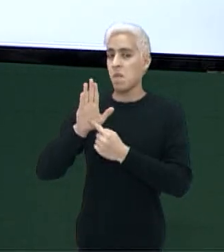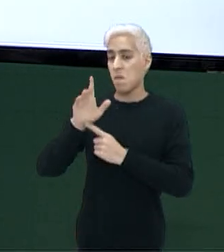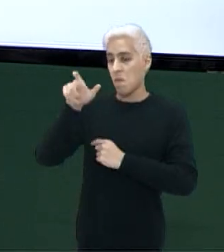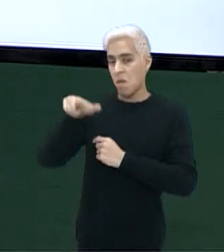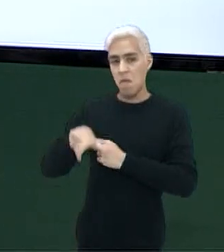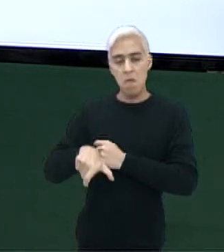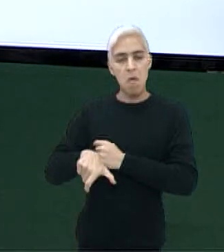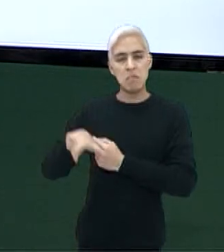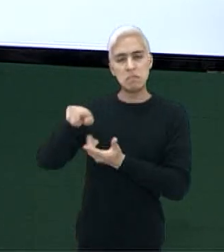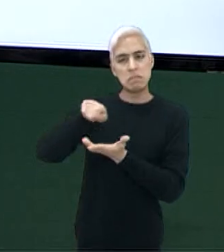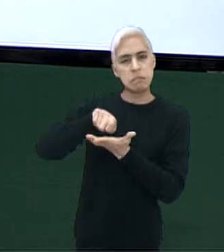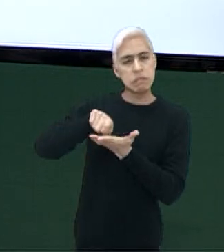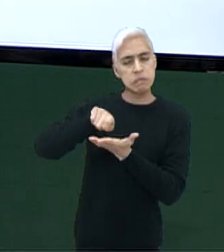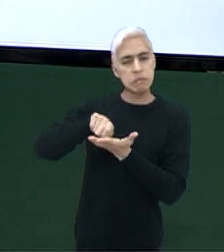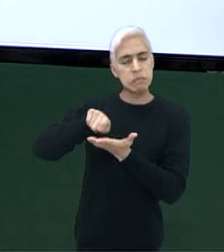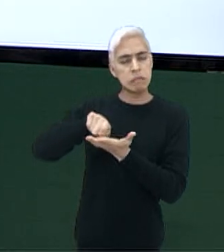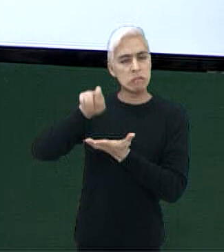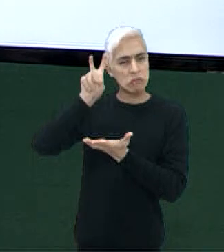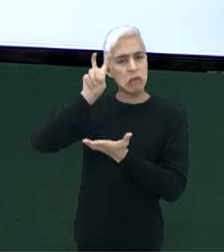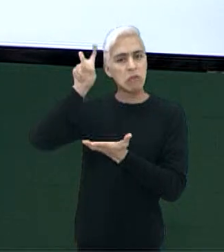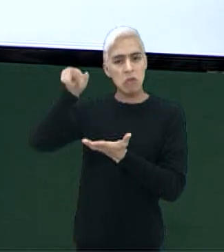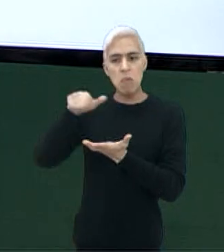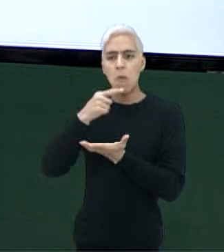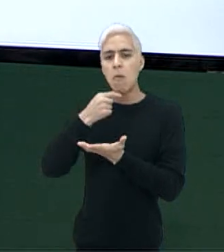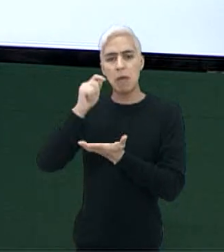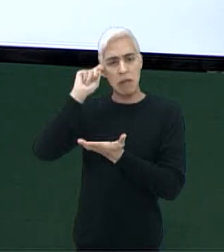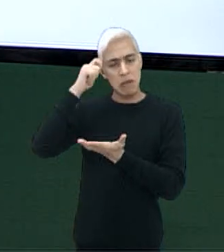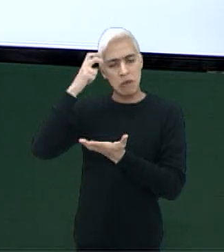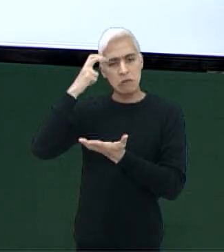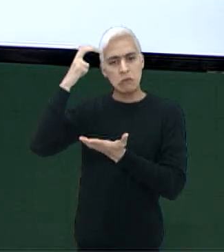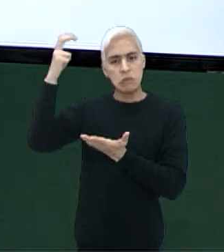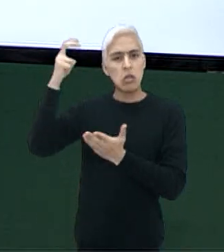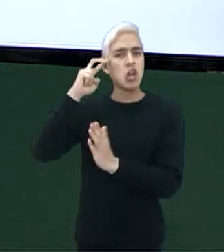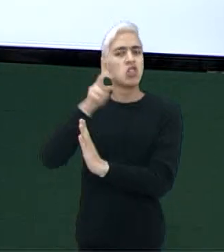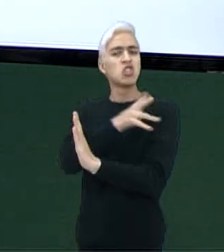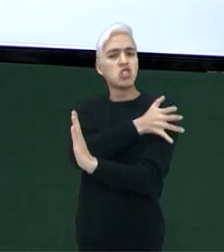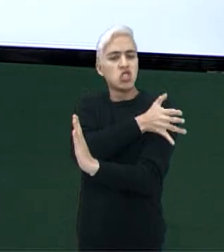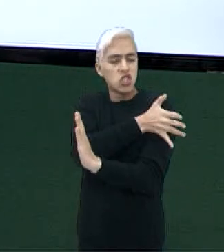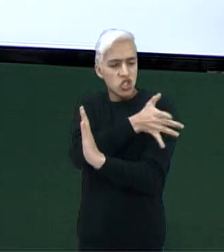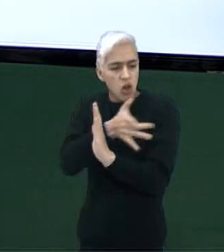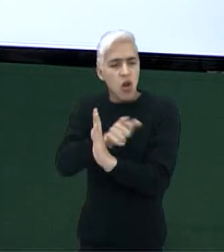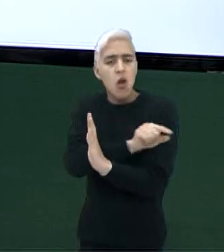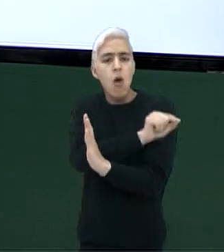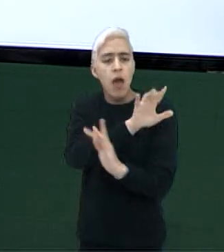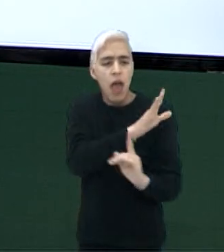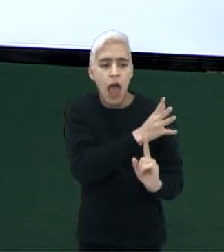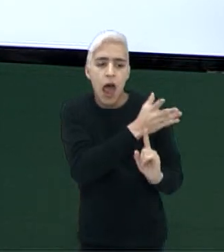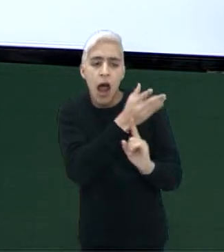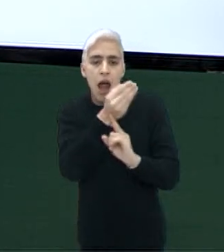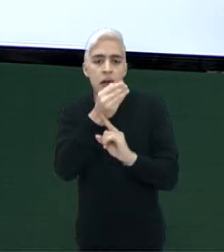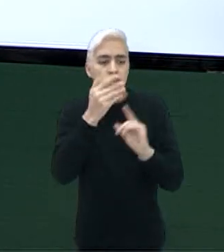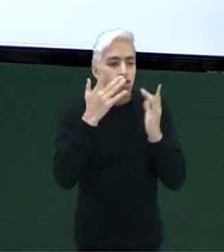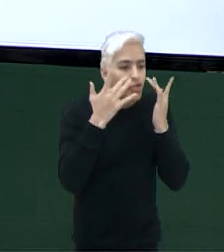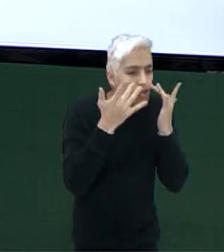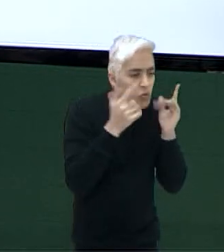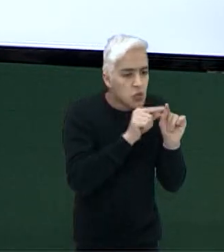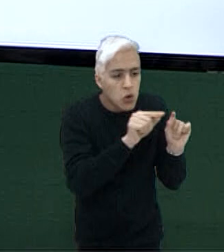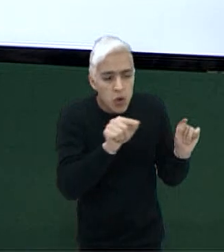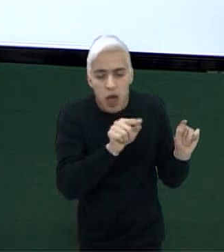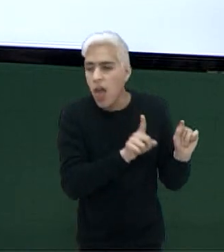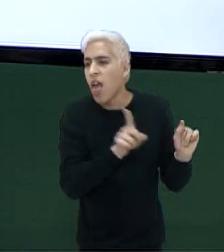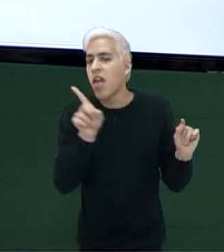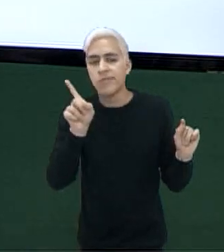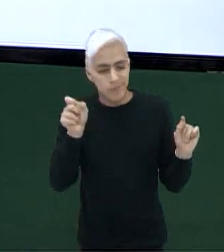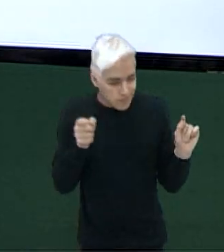intelectual negro muito importante na nossa história aí de arte e de teatro, tá certo? Quem